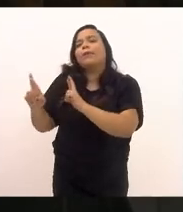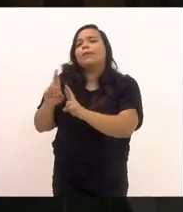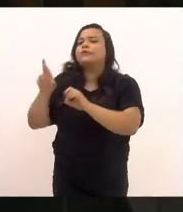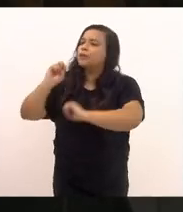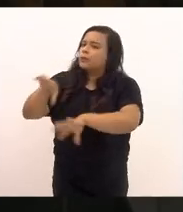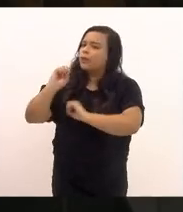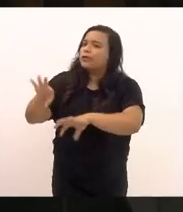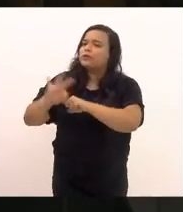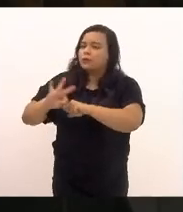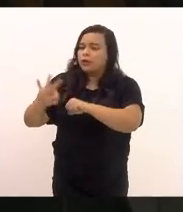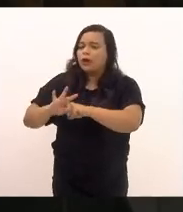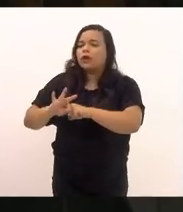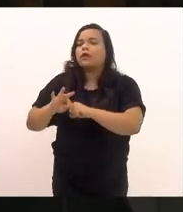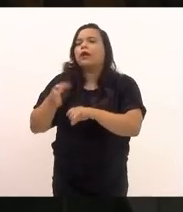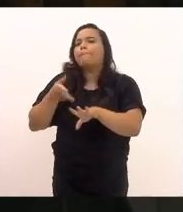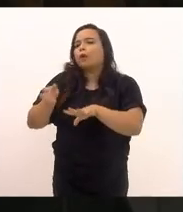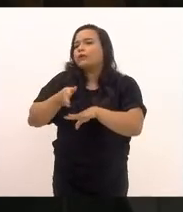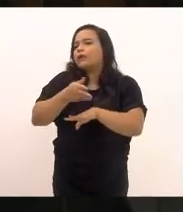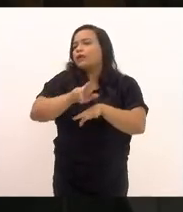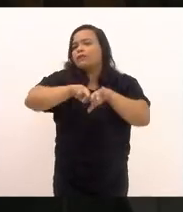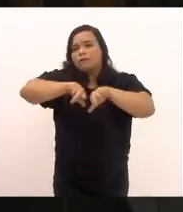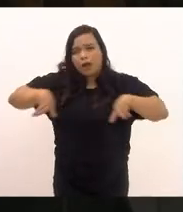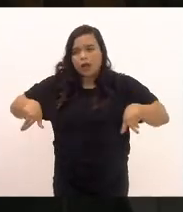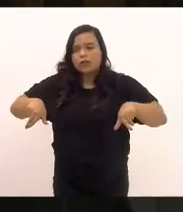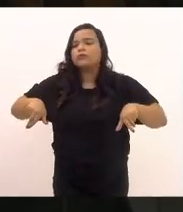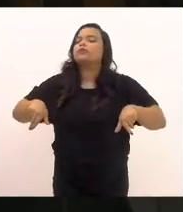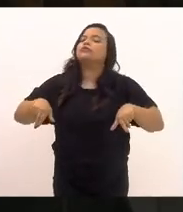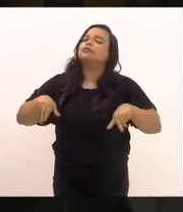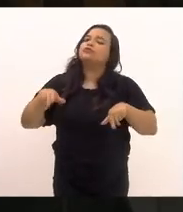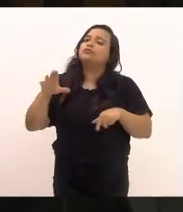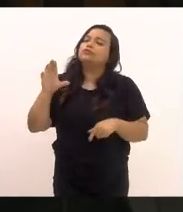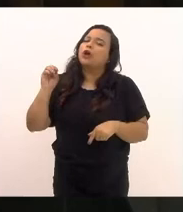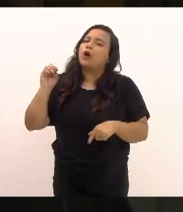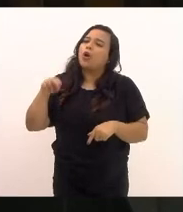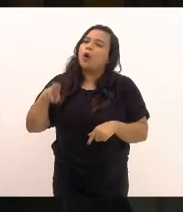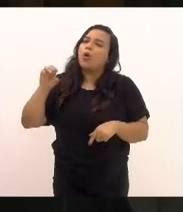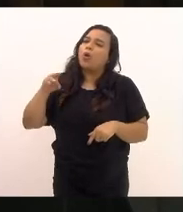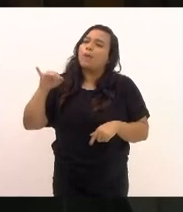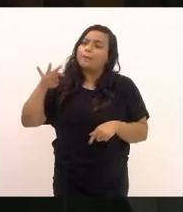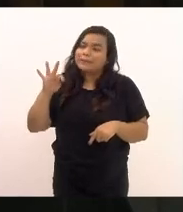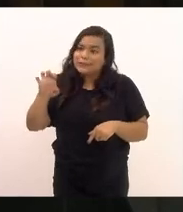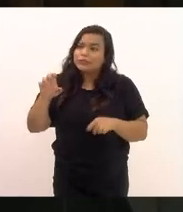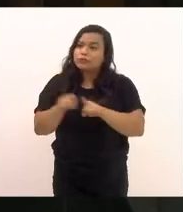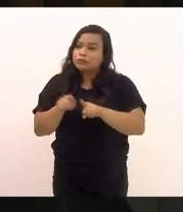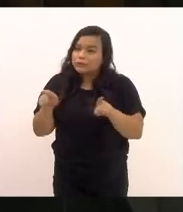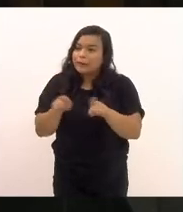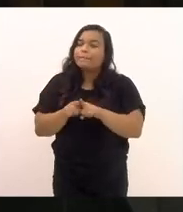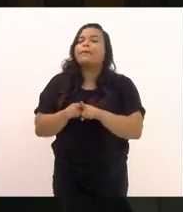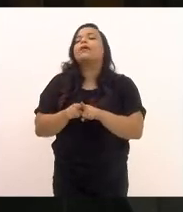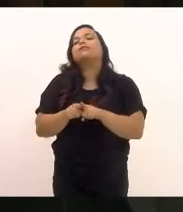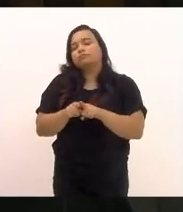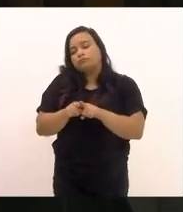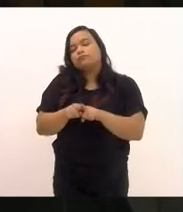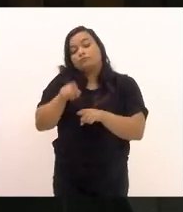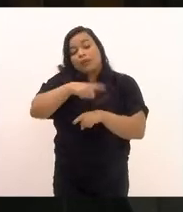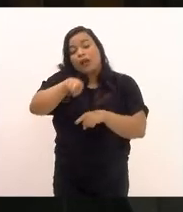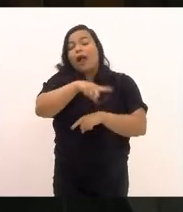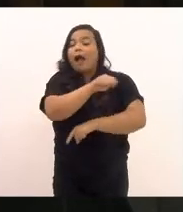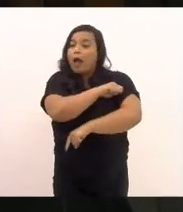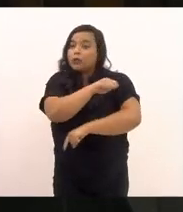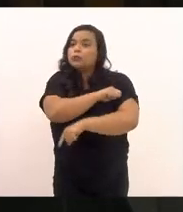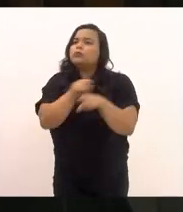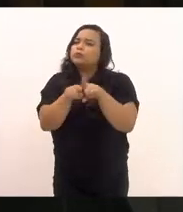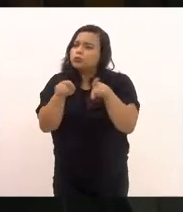técnica nas modalidades subsequente e concomitante no nível médio. Porque esses alunos, inclusive os da